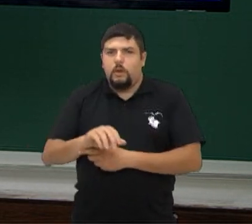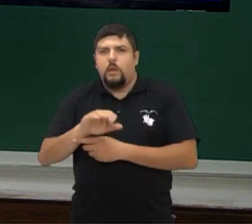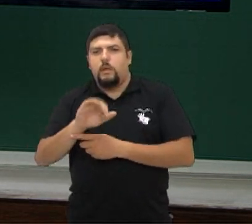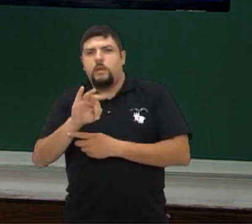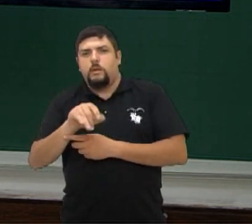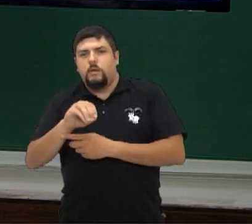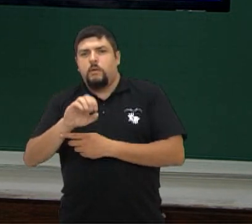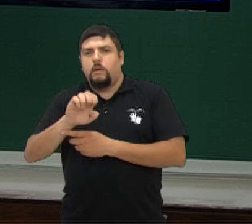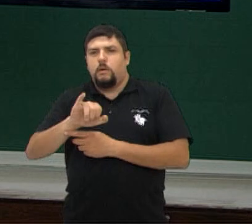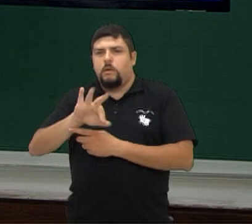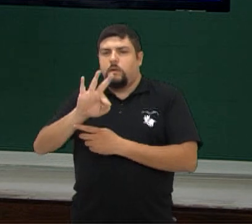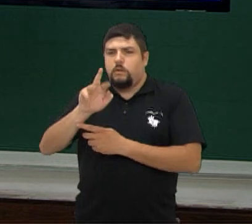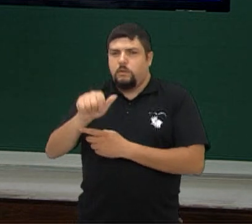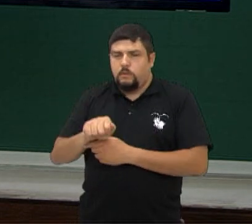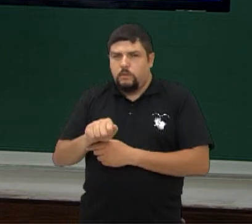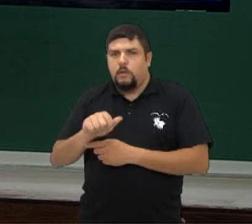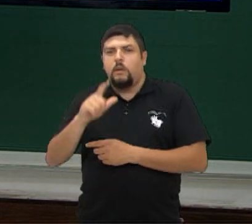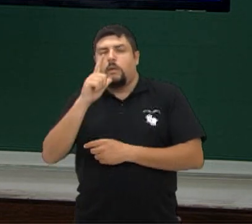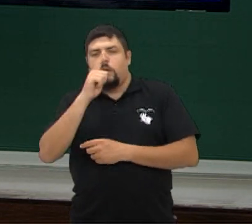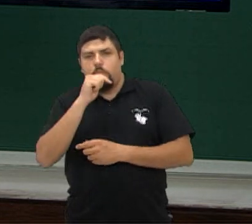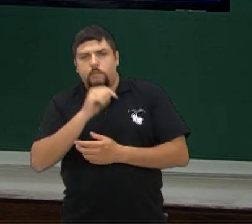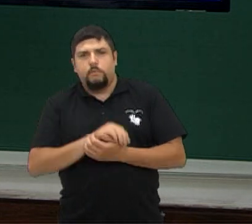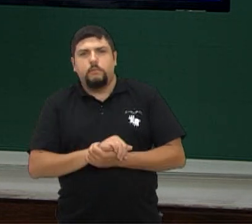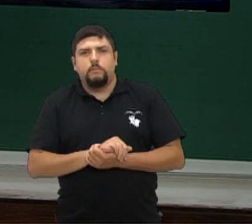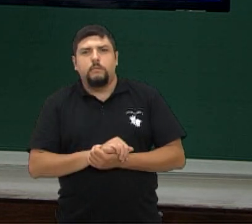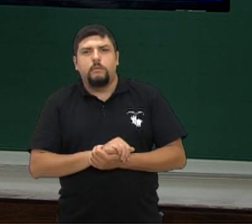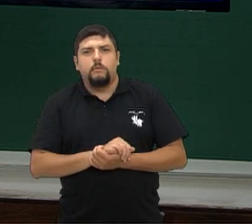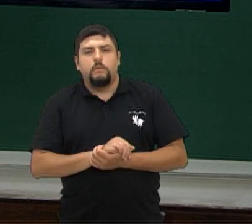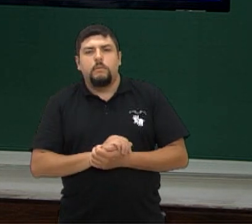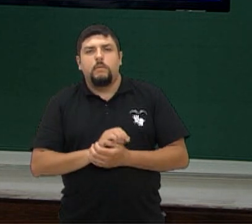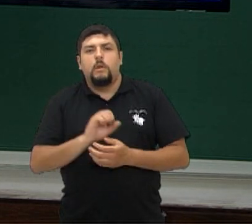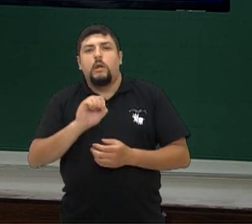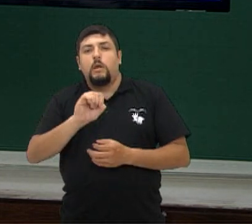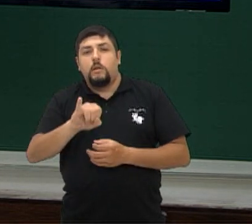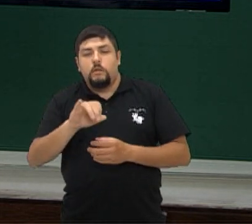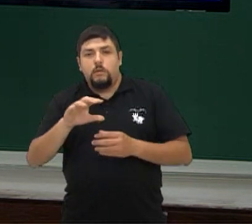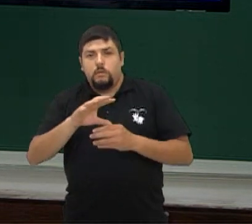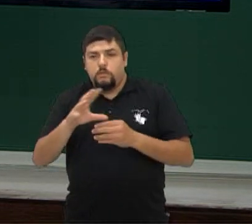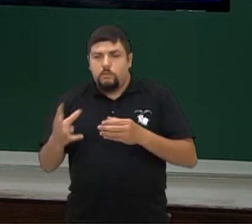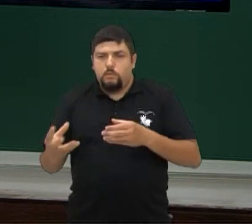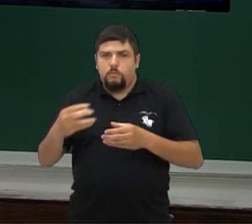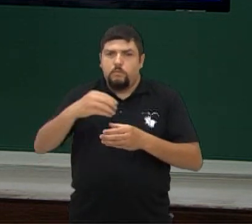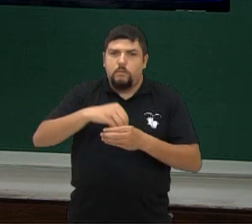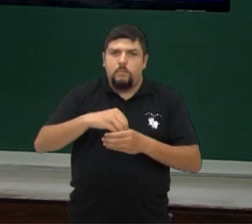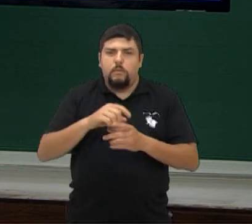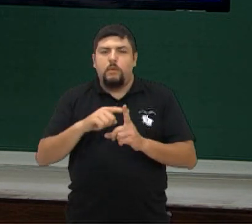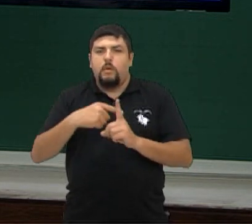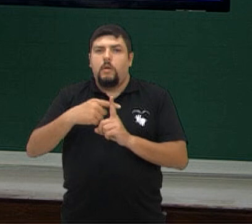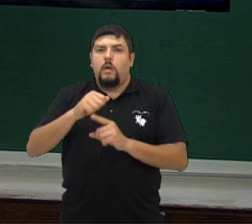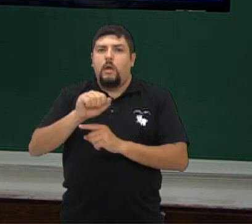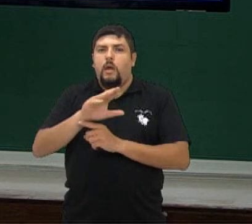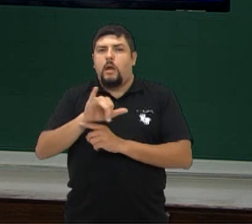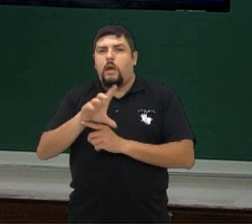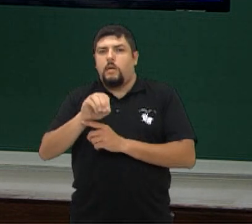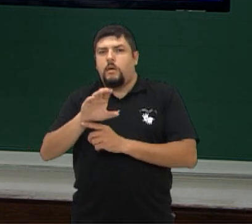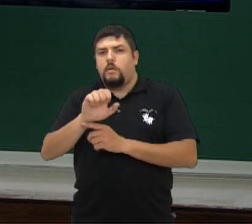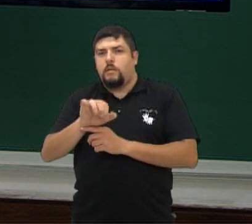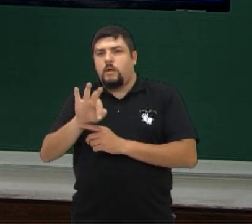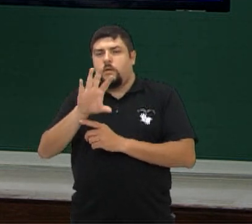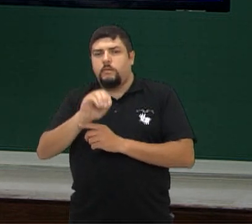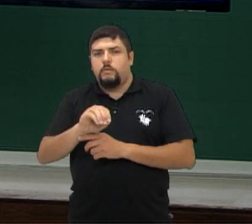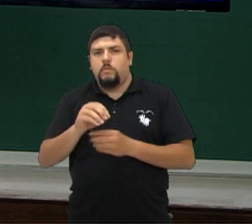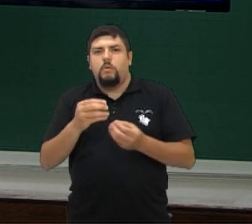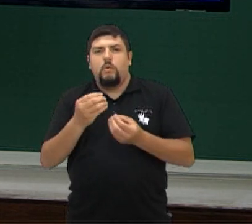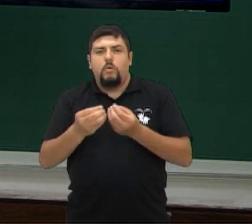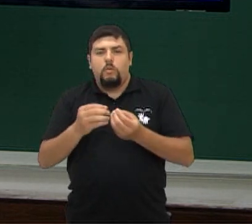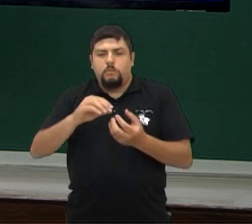água, ok? Se por acaso eu adiciono mais ácido acético ou mais álcool etílico, eu desloco